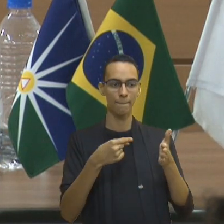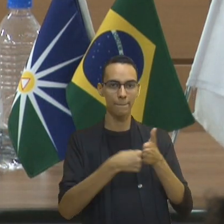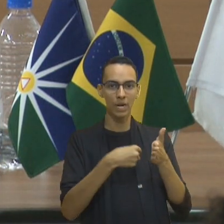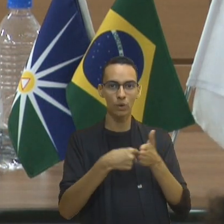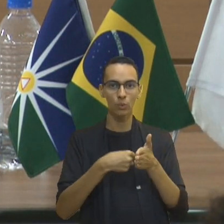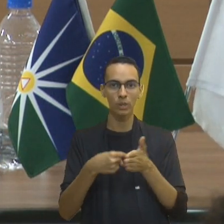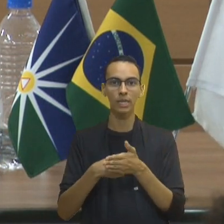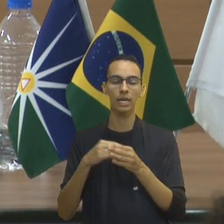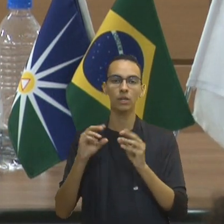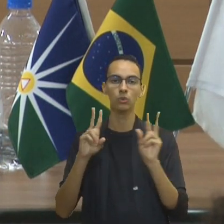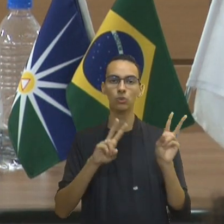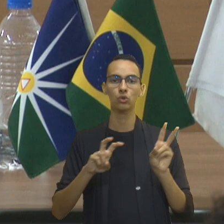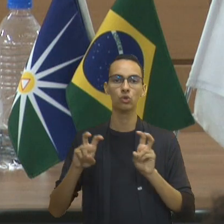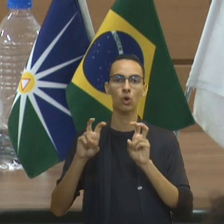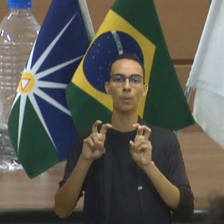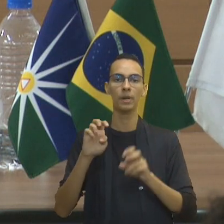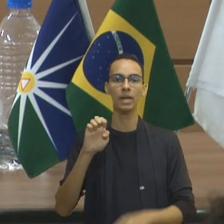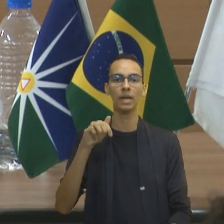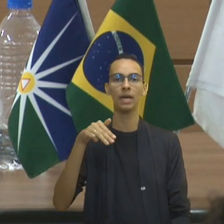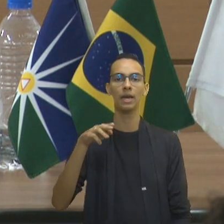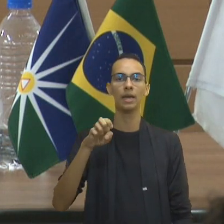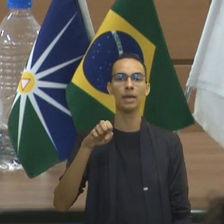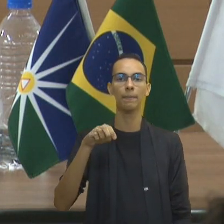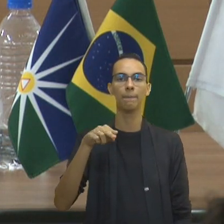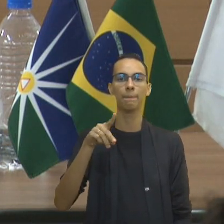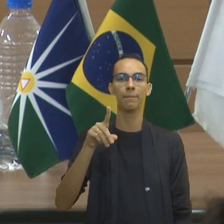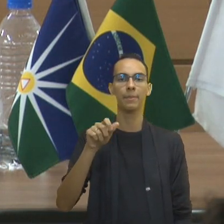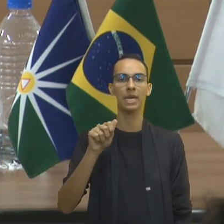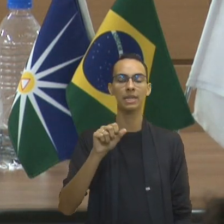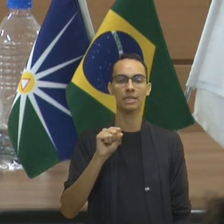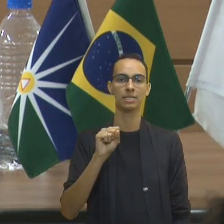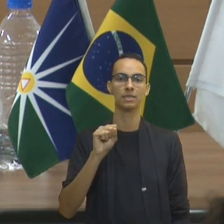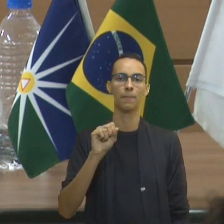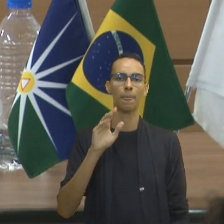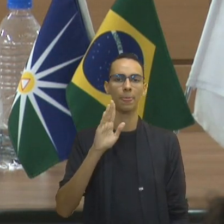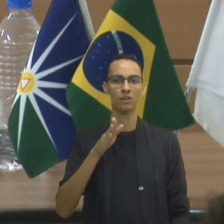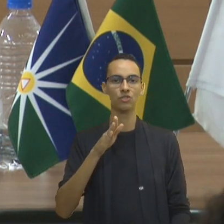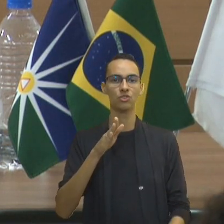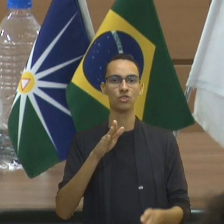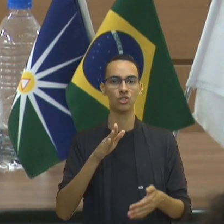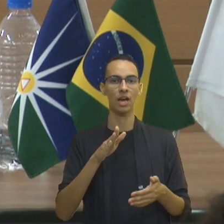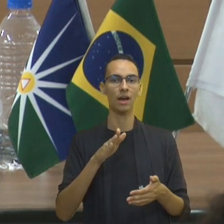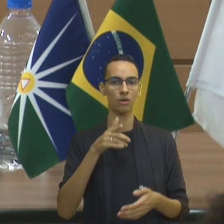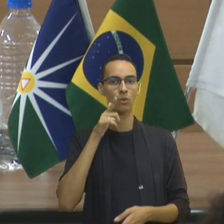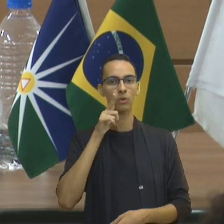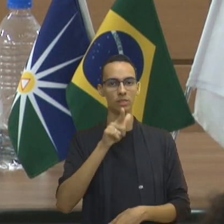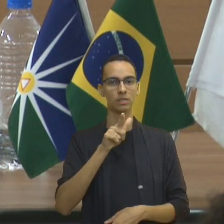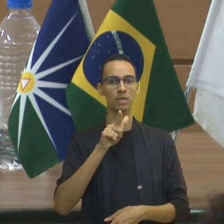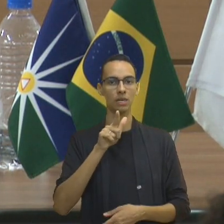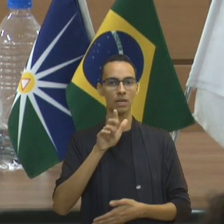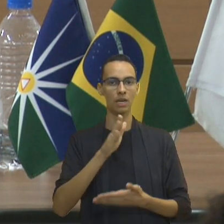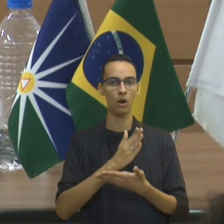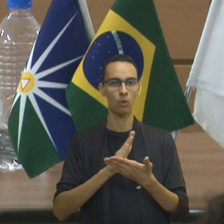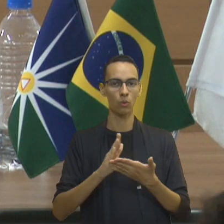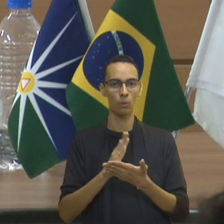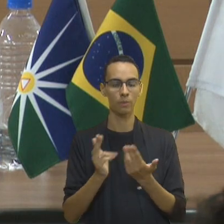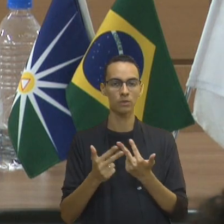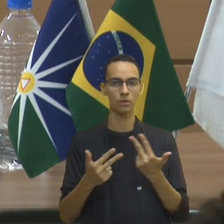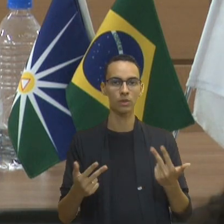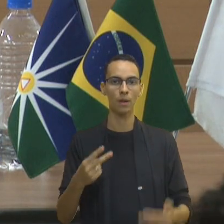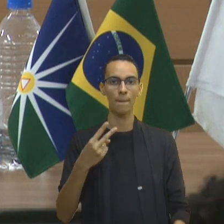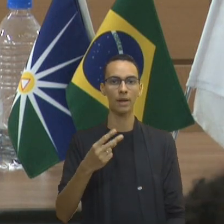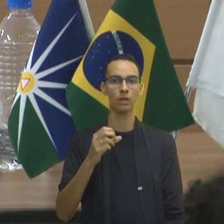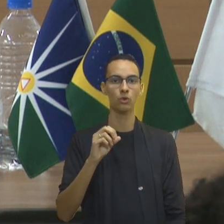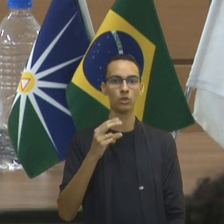parlamentares. Então, isso está sendo buscado. Eu consegui algumas já emendas parlamentares para 2025, mas elas